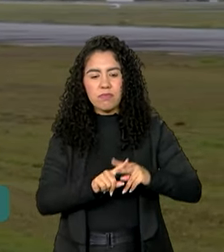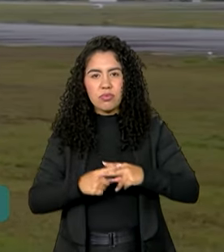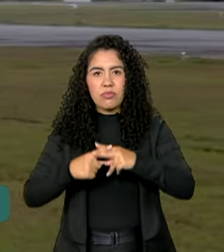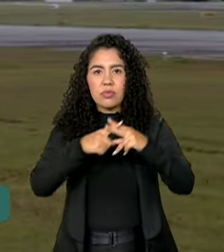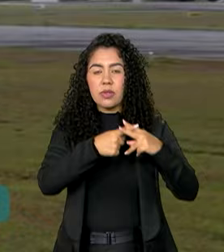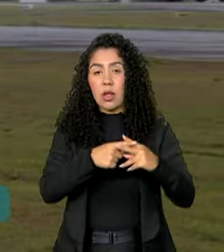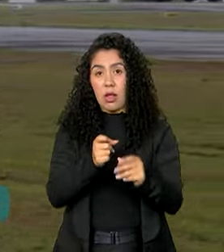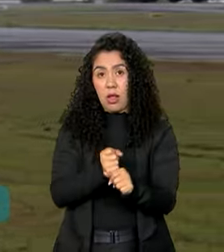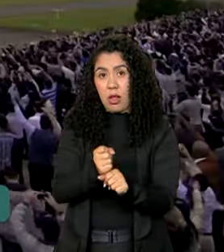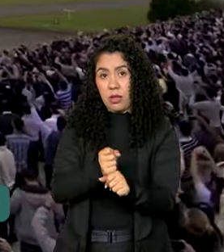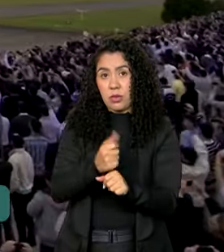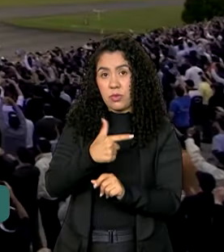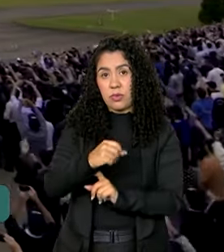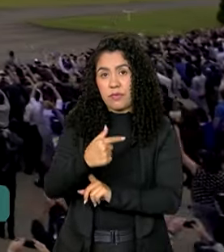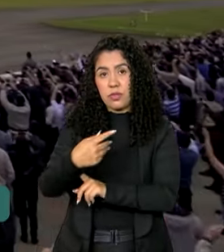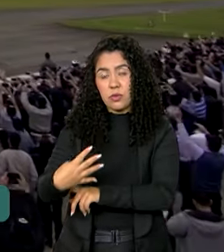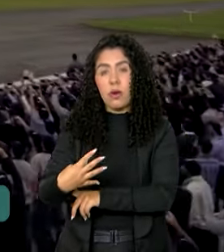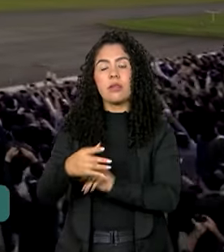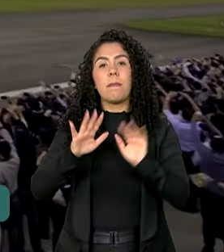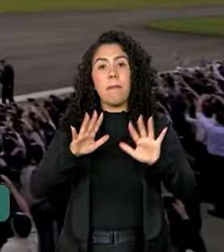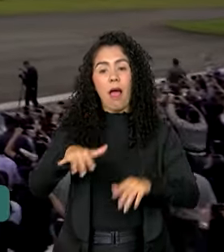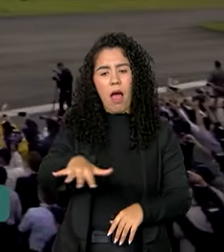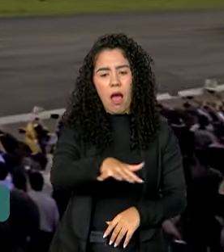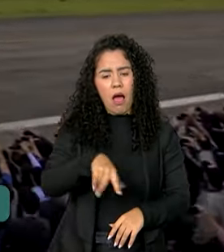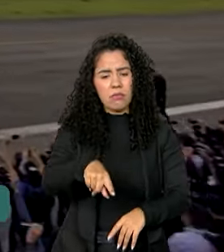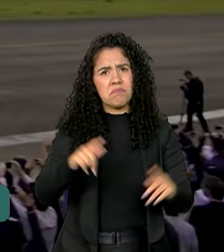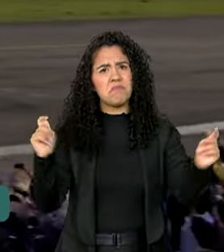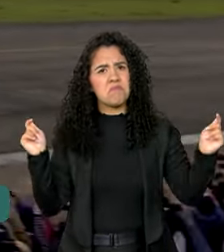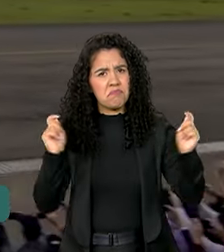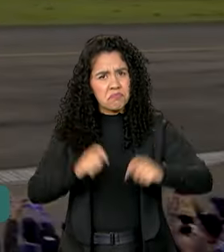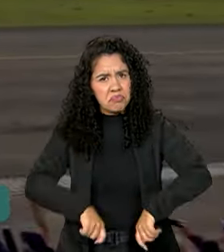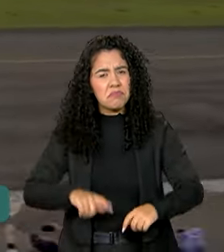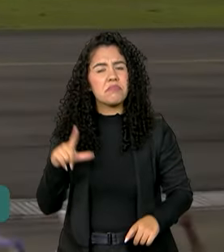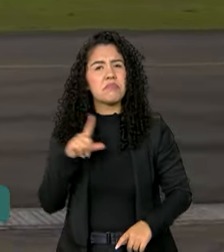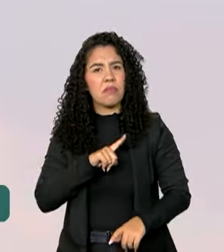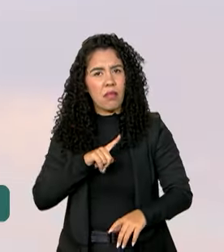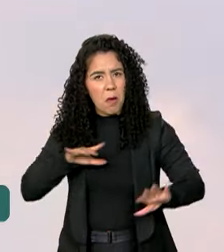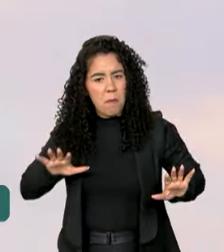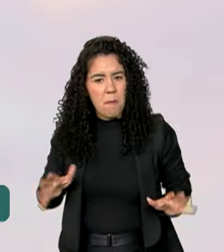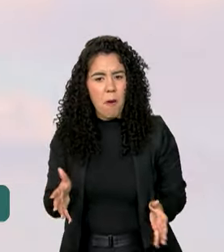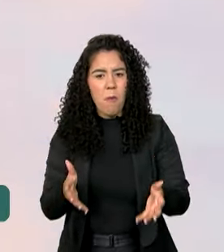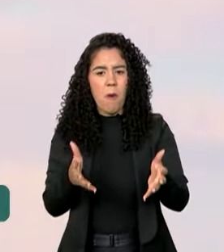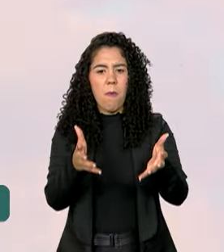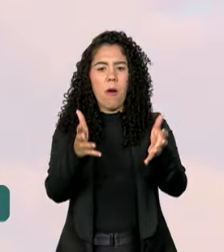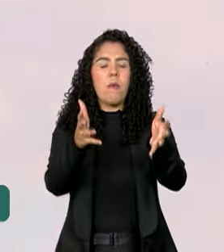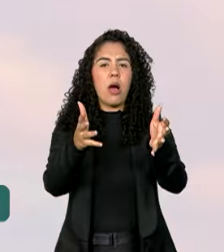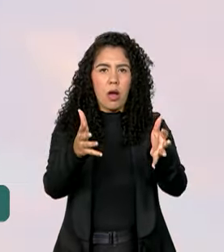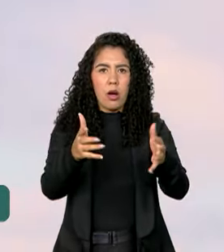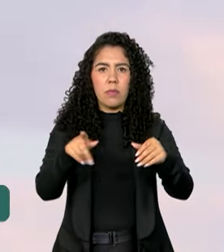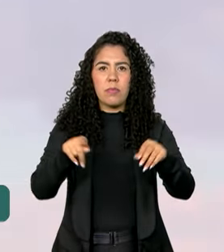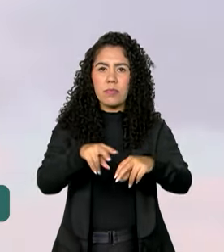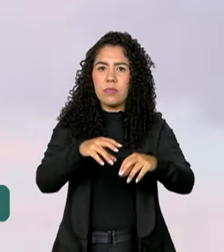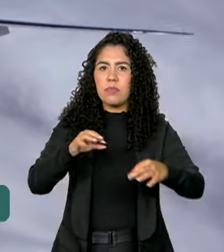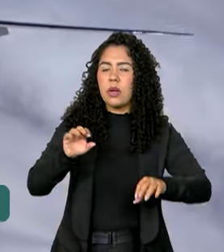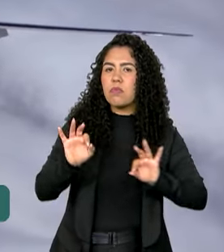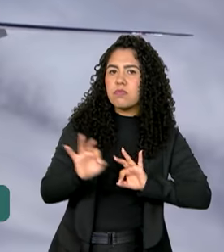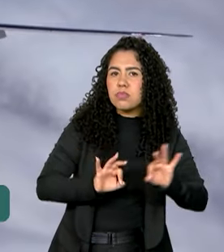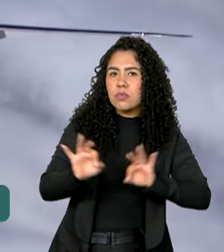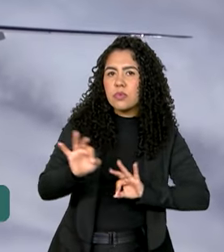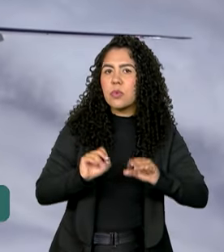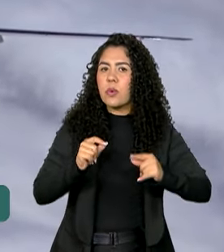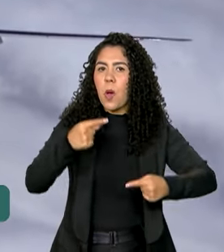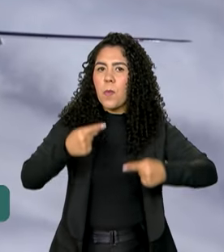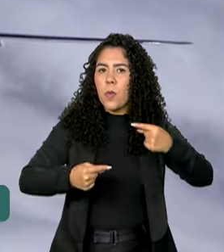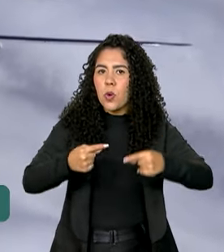2024. O setor tem potencial de ser impulsionado ainda mais por políticas de incentivo à